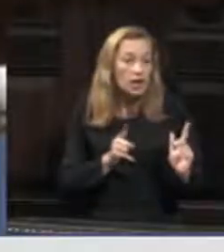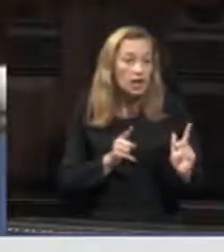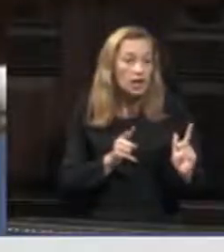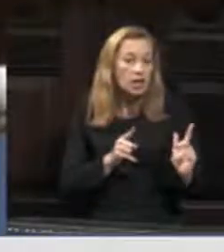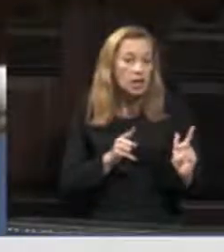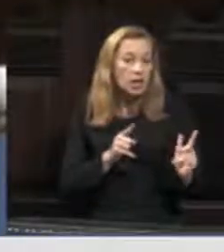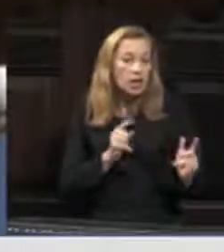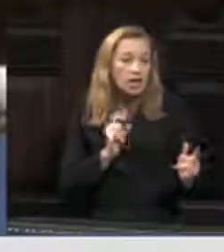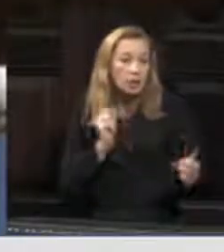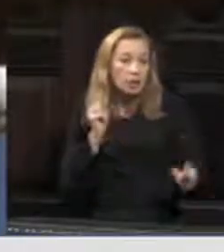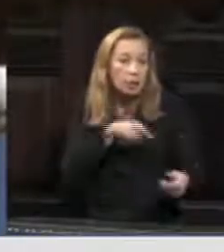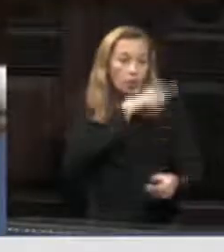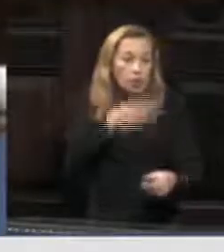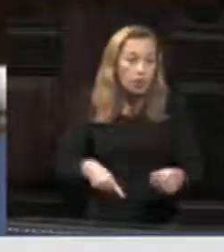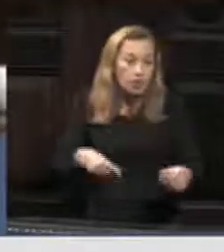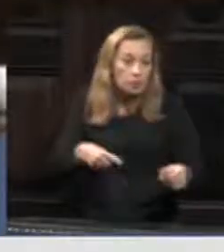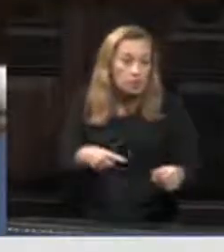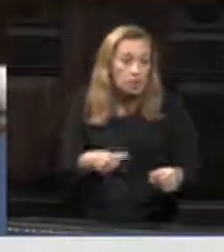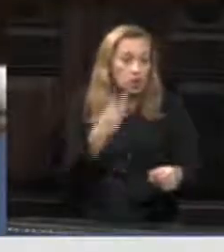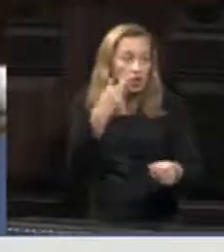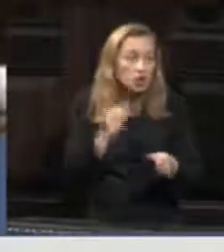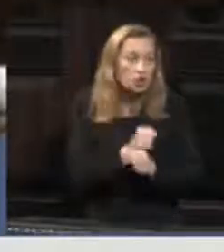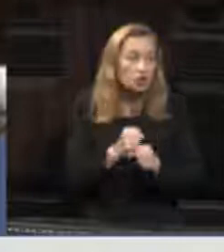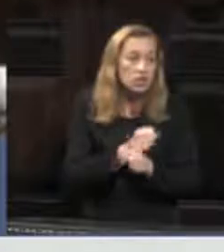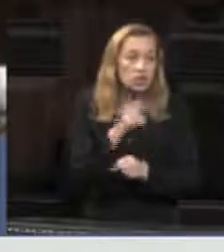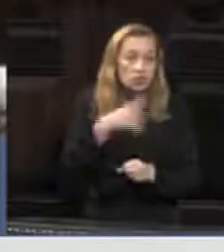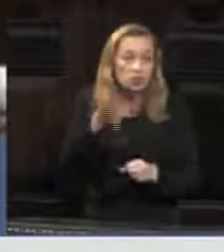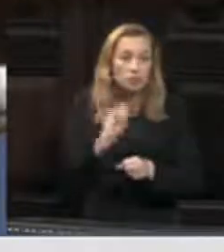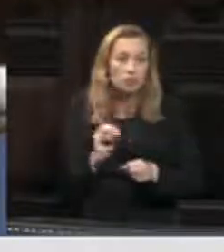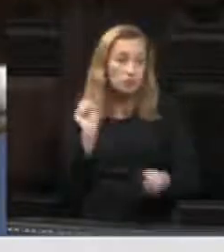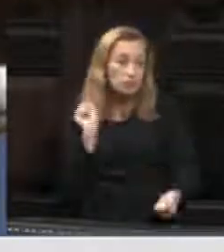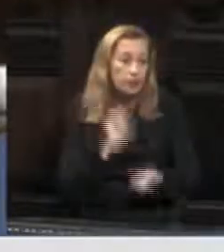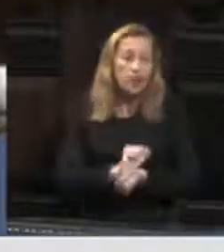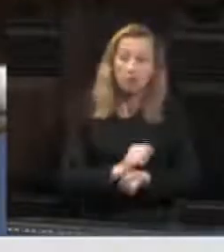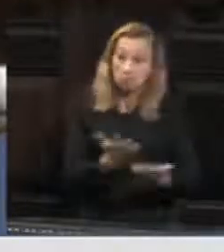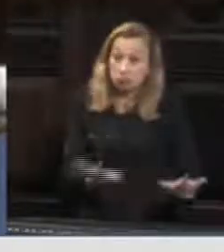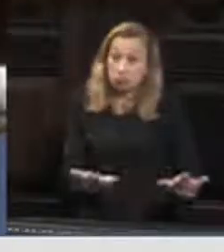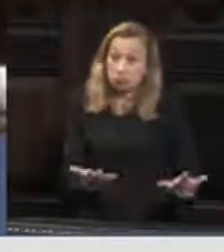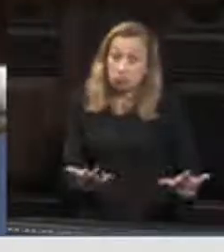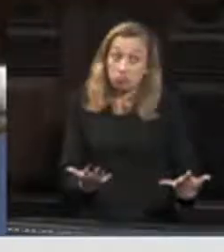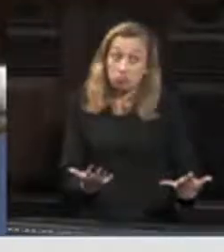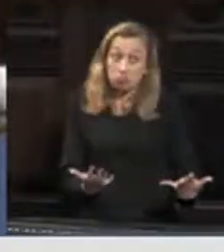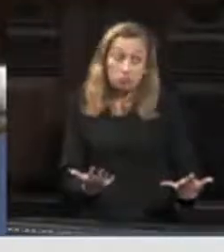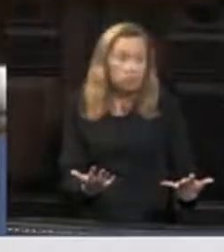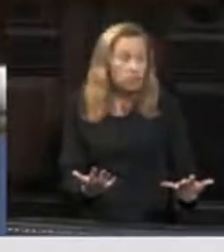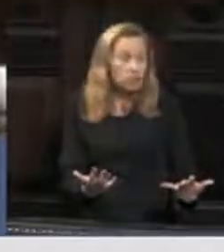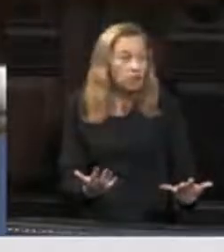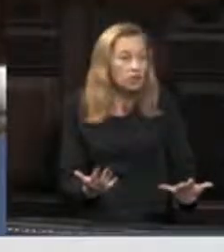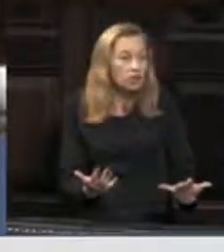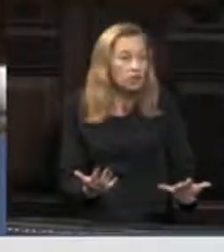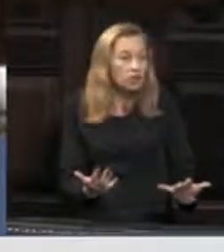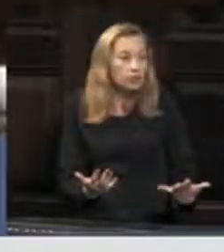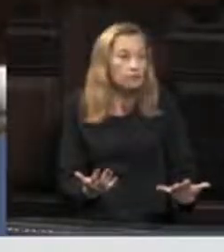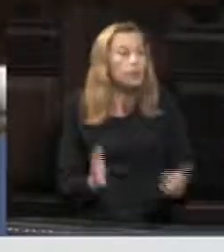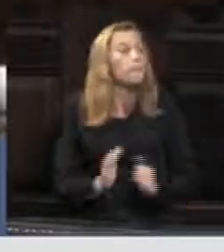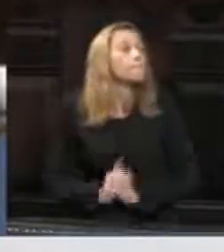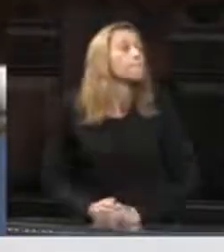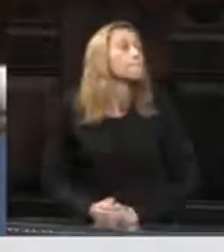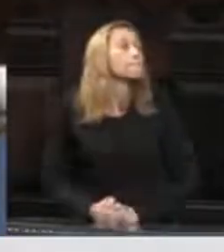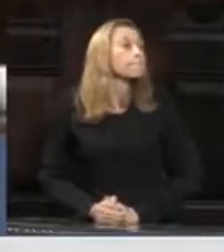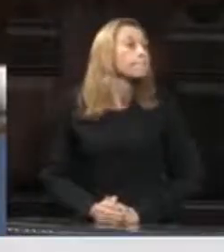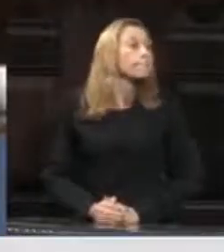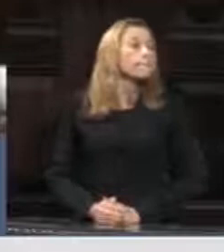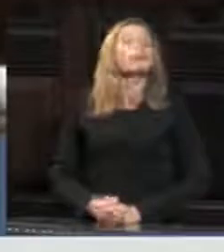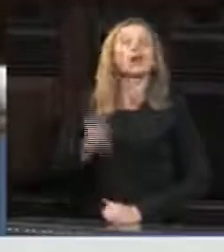dois anos impondo um arrocho perverso e cruel aqueles que fazem mover a nossa economia